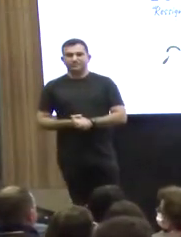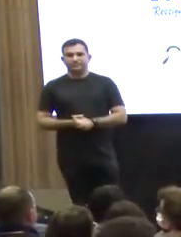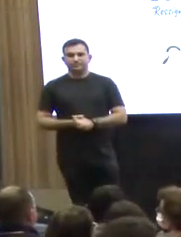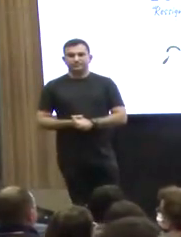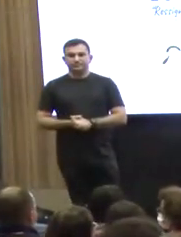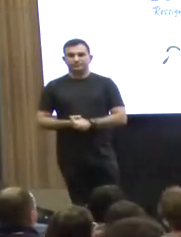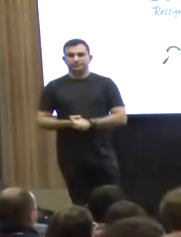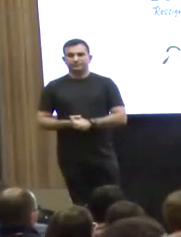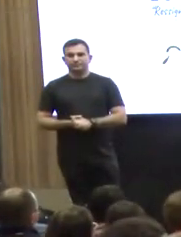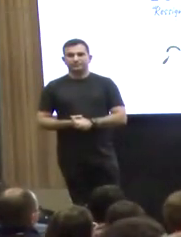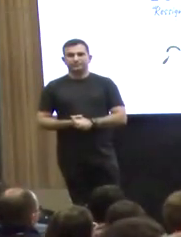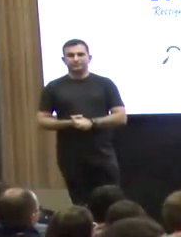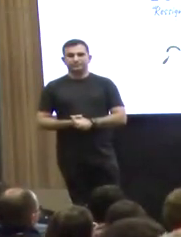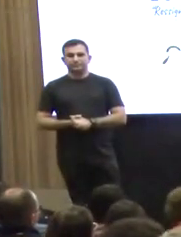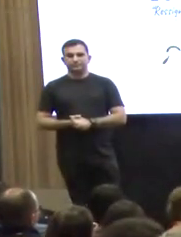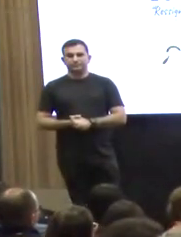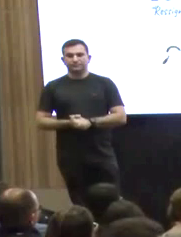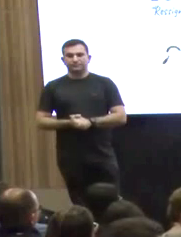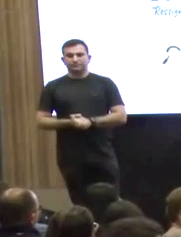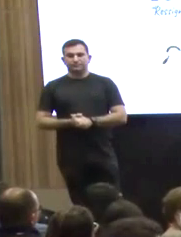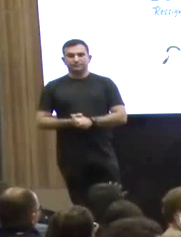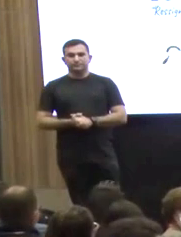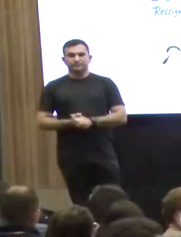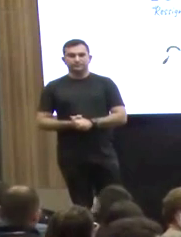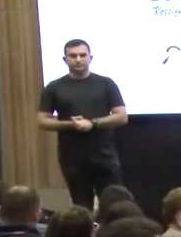Muito obrigado. Já tem outro colega?